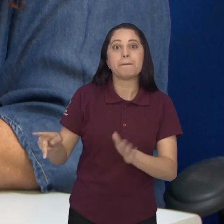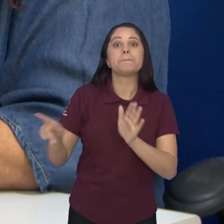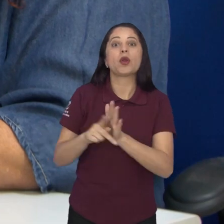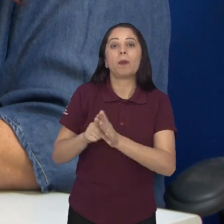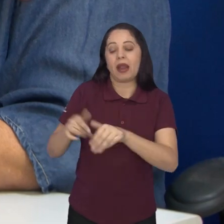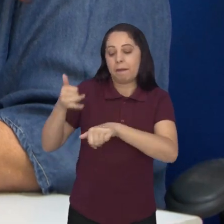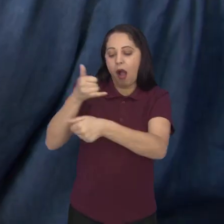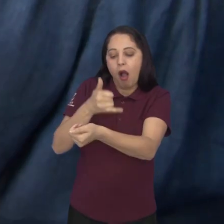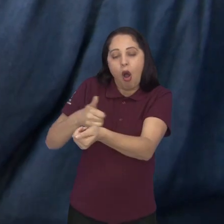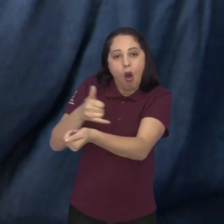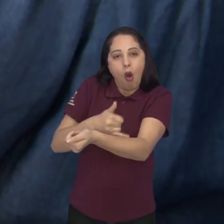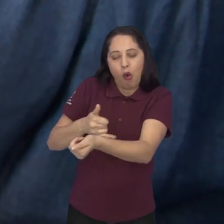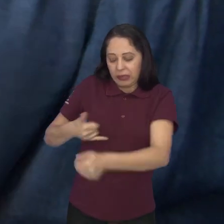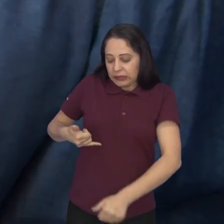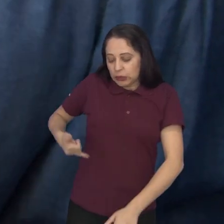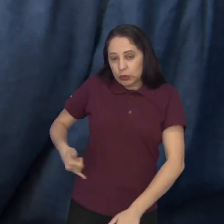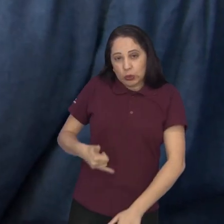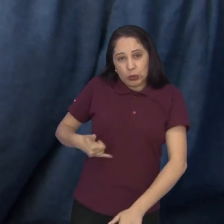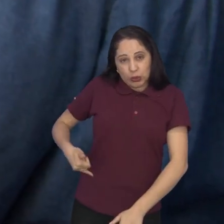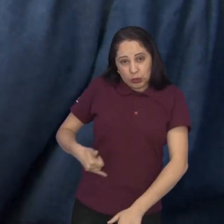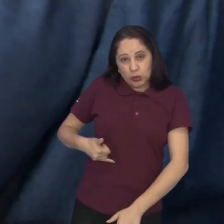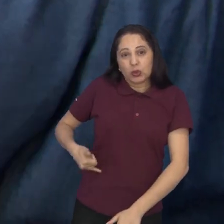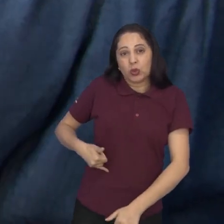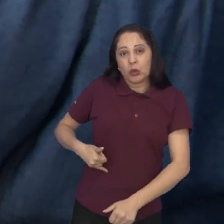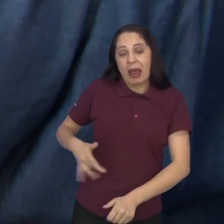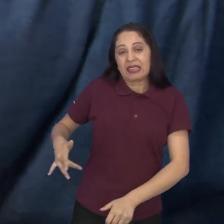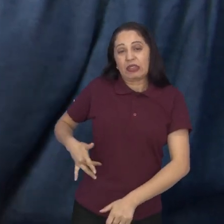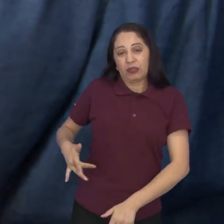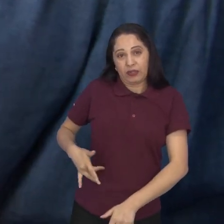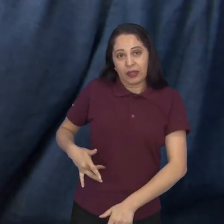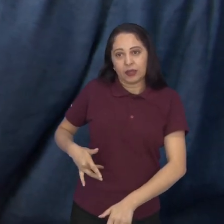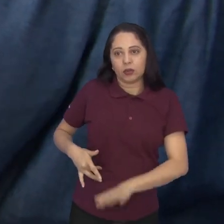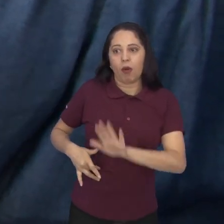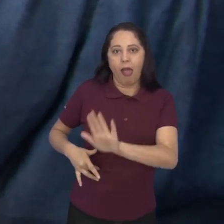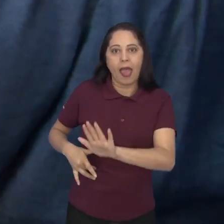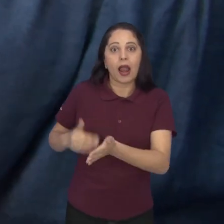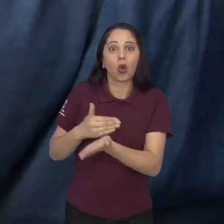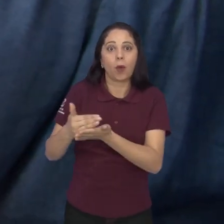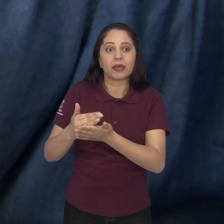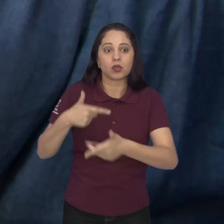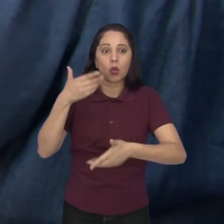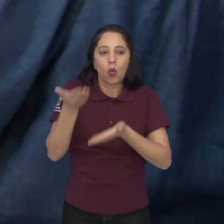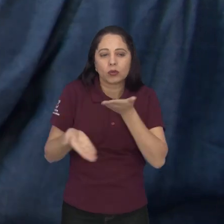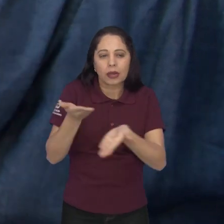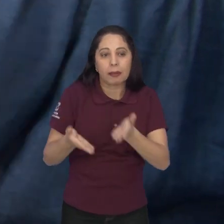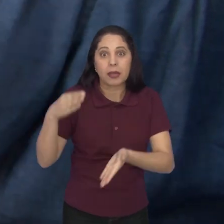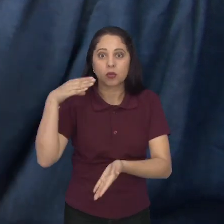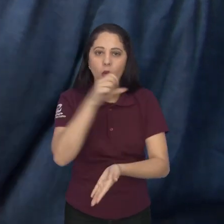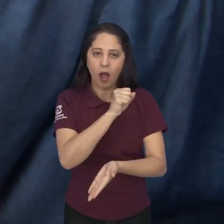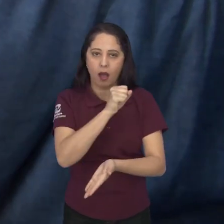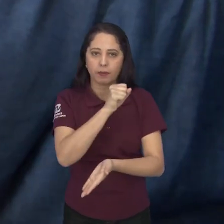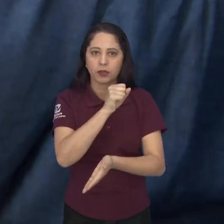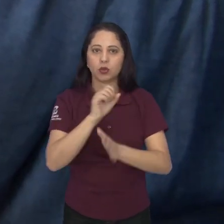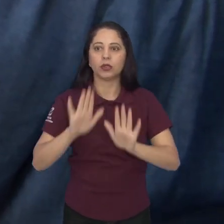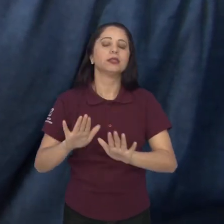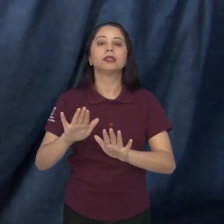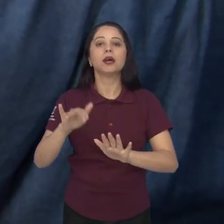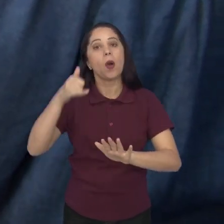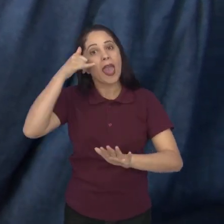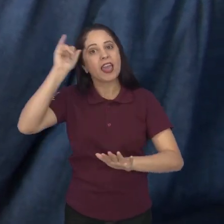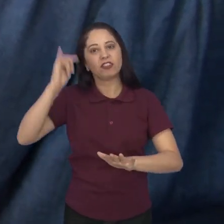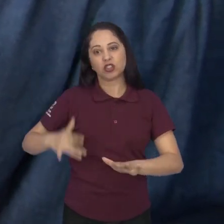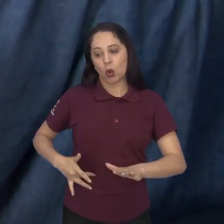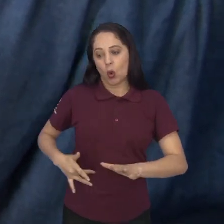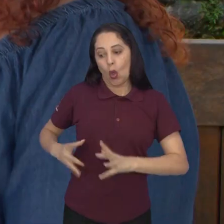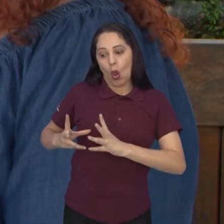fígado, doença classificada como esteatose hepática. O tratamento precoce impediu que o acúmulo de gordura prejudicasse o